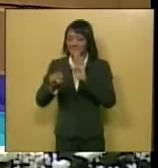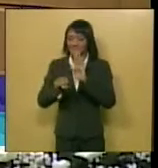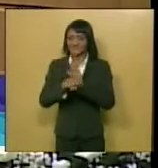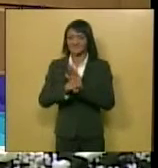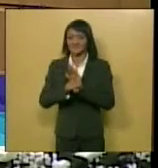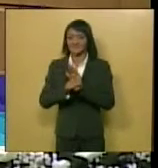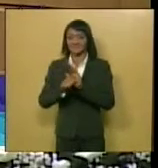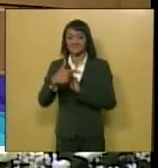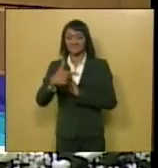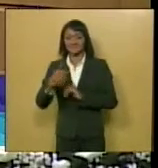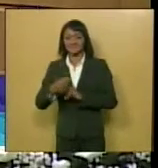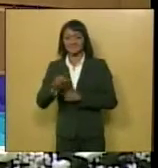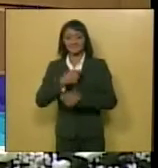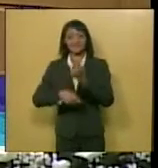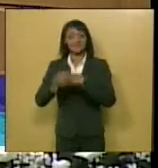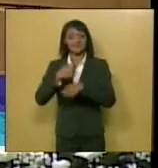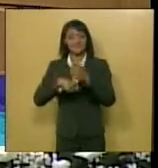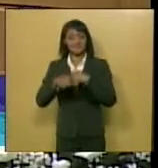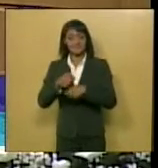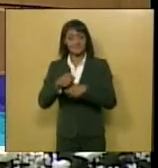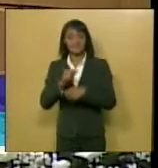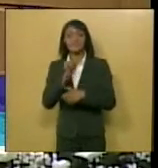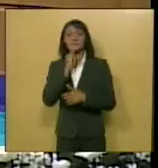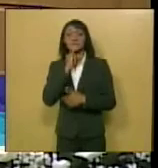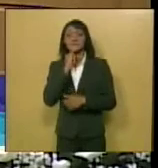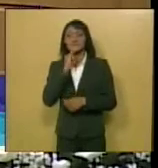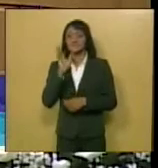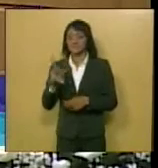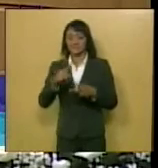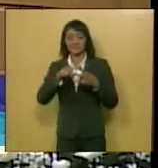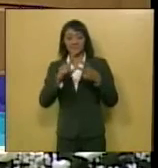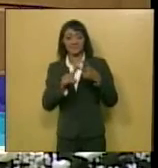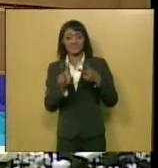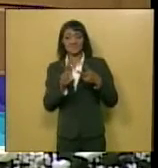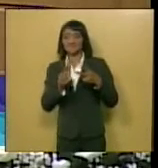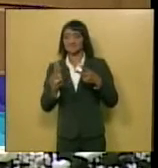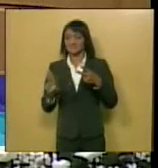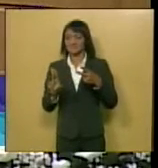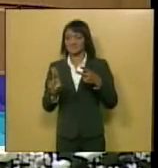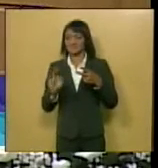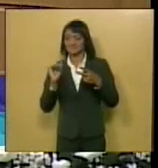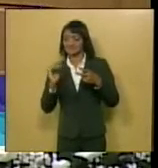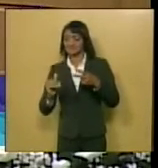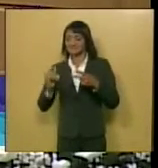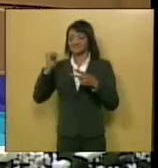o comércio de Itabaiana já possuía 2 nomes que cresciam,